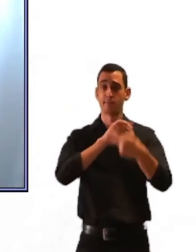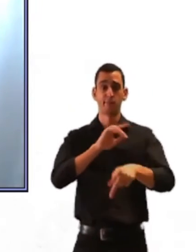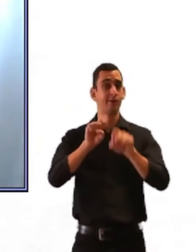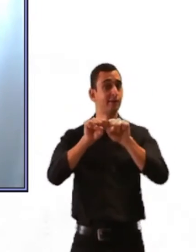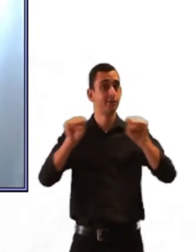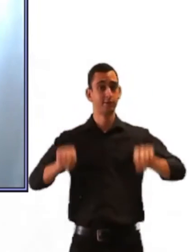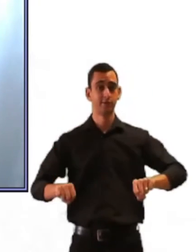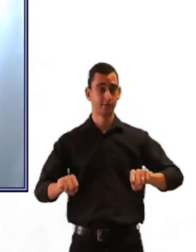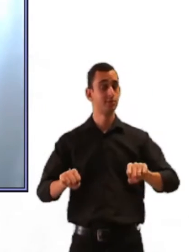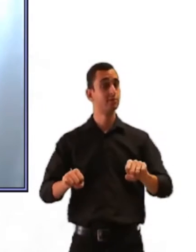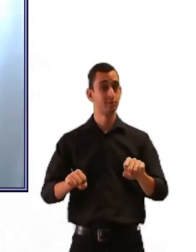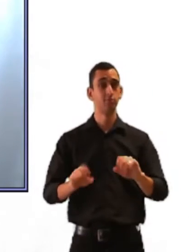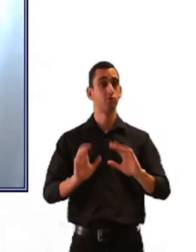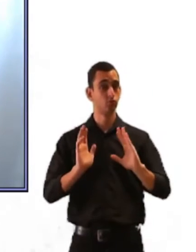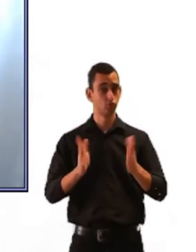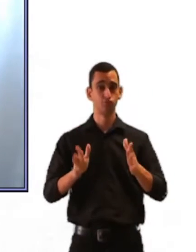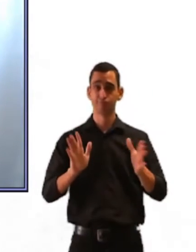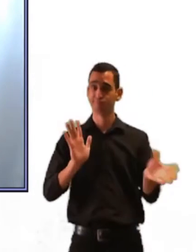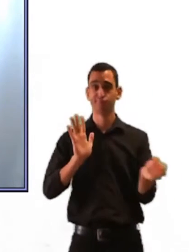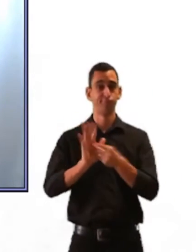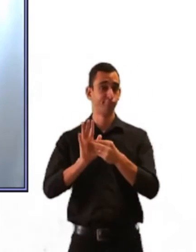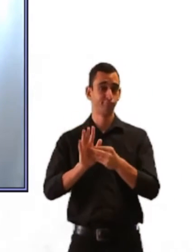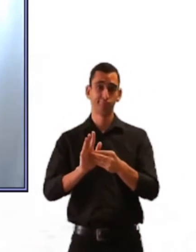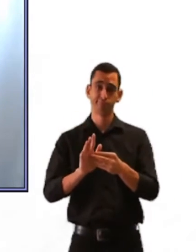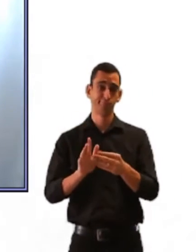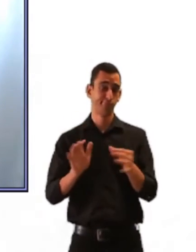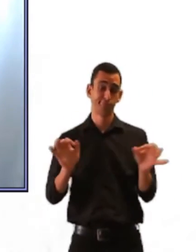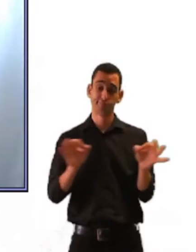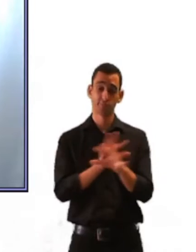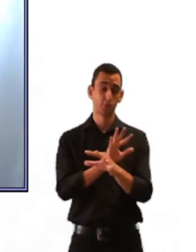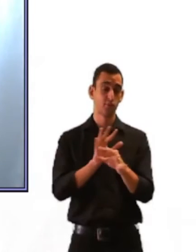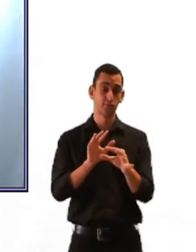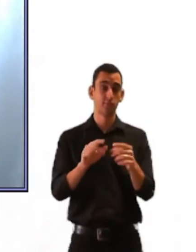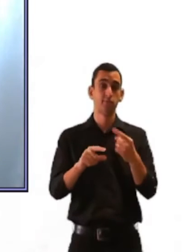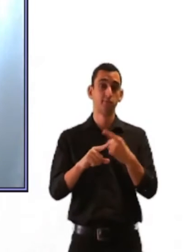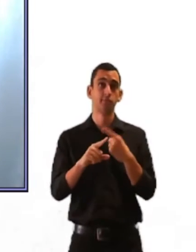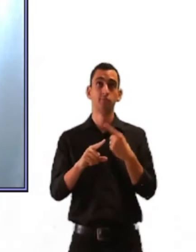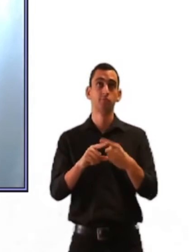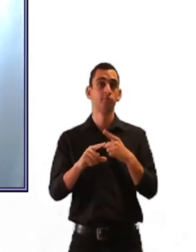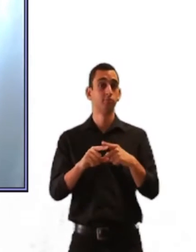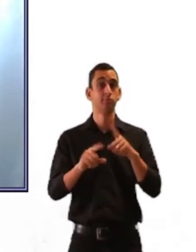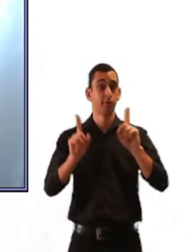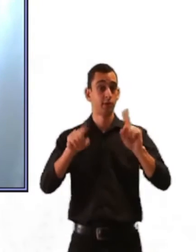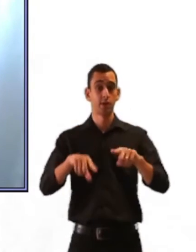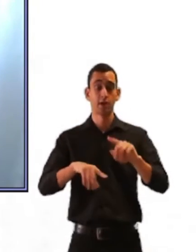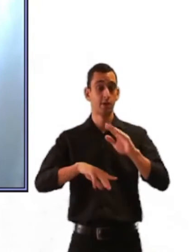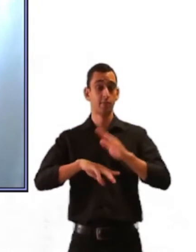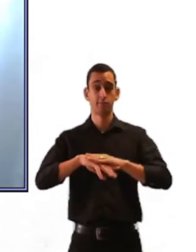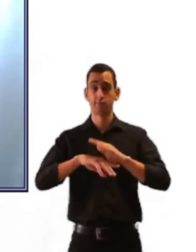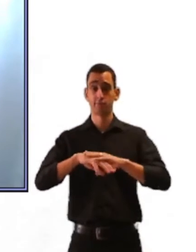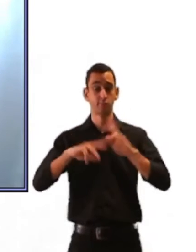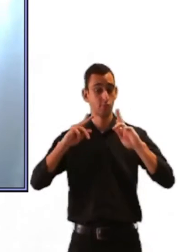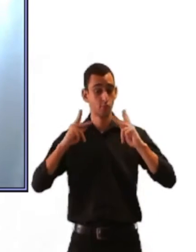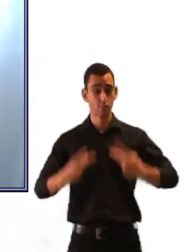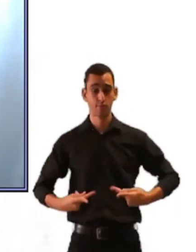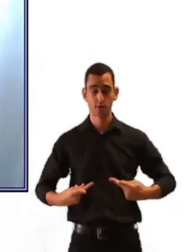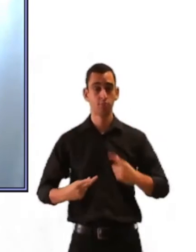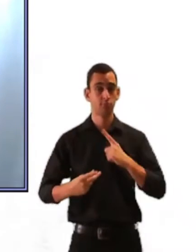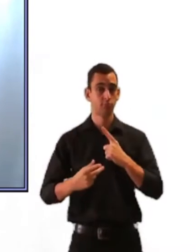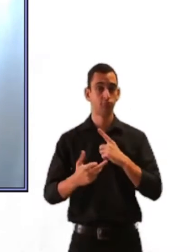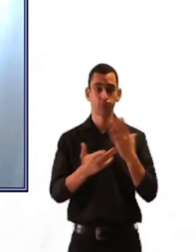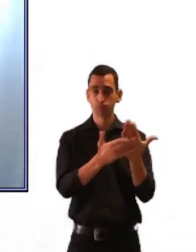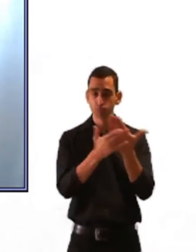coisa que não dá para. Que existe, que é do ser humano. esse subjetivismo, essa